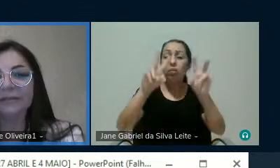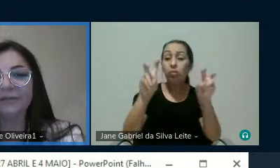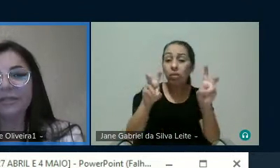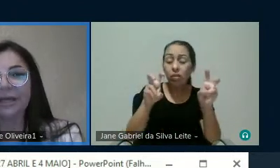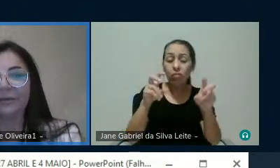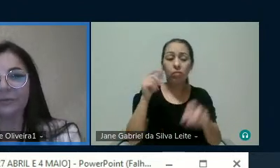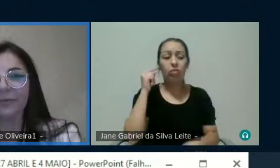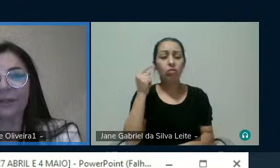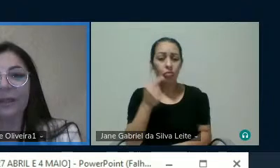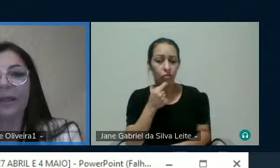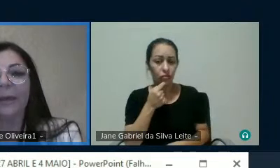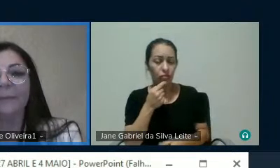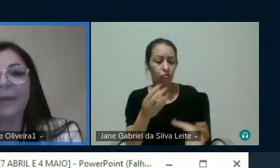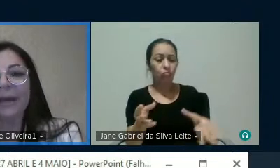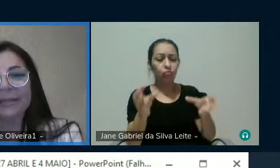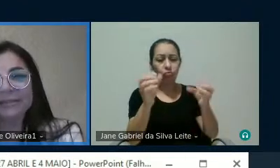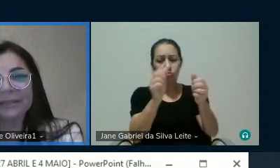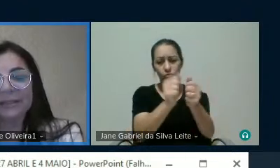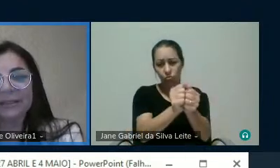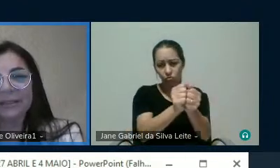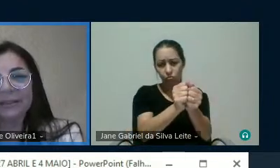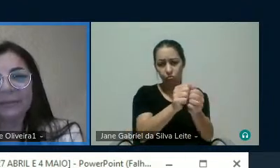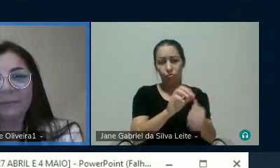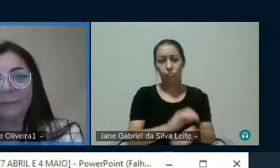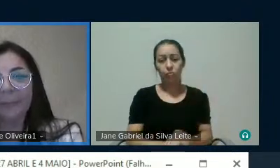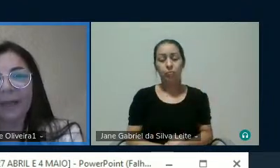conceito quase que fechado. Mas,